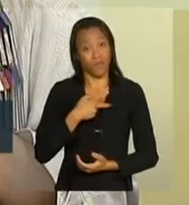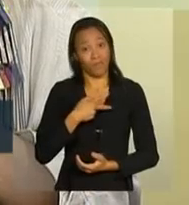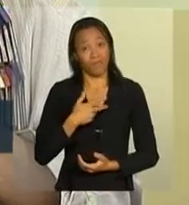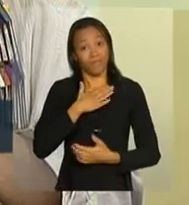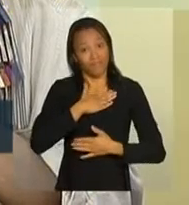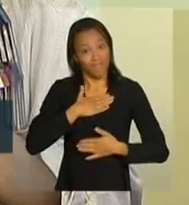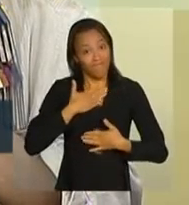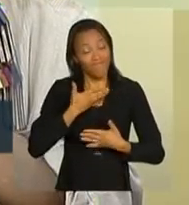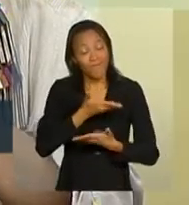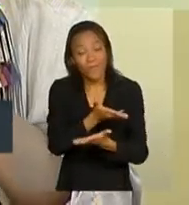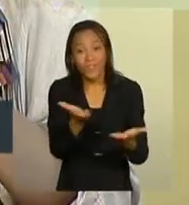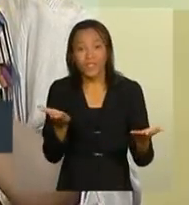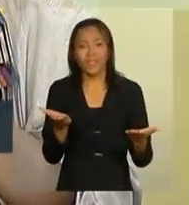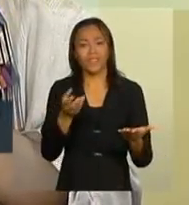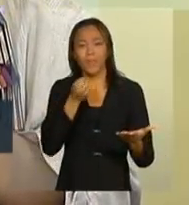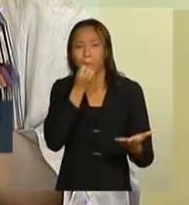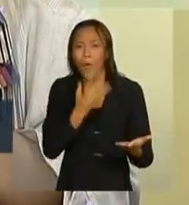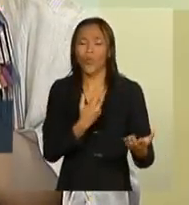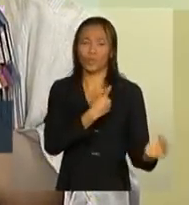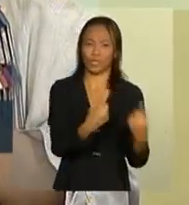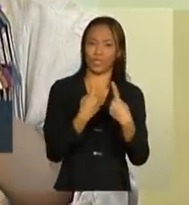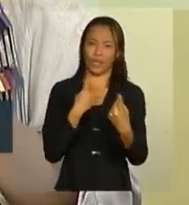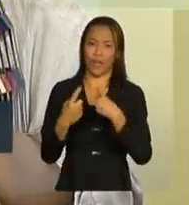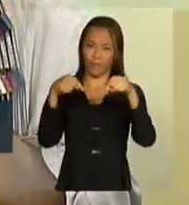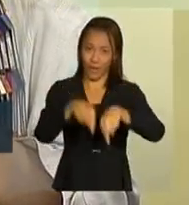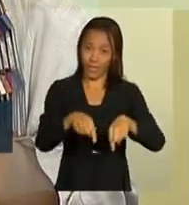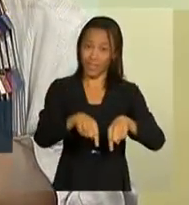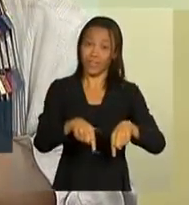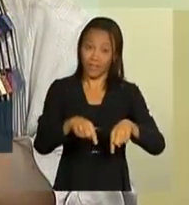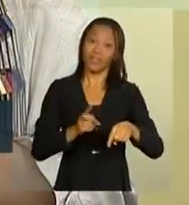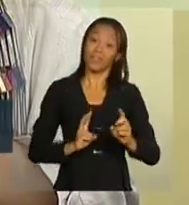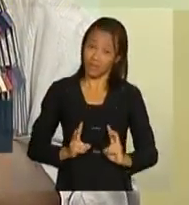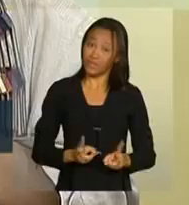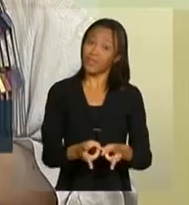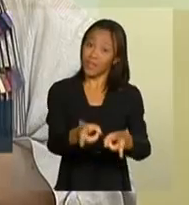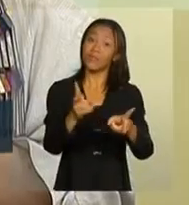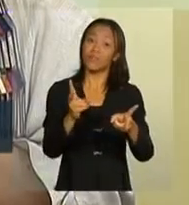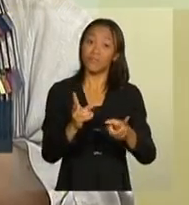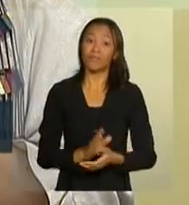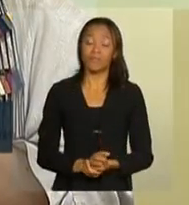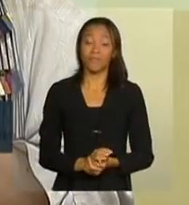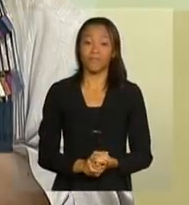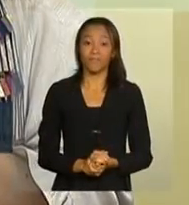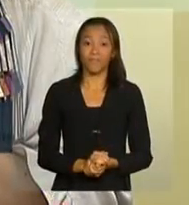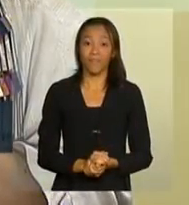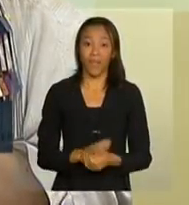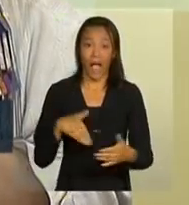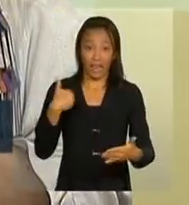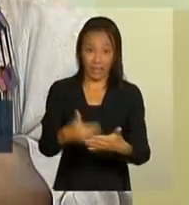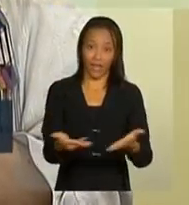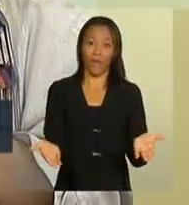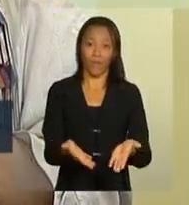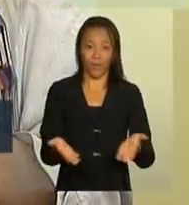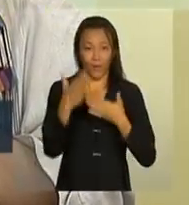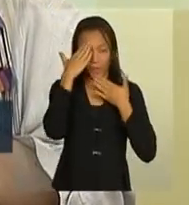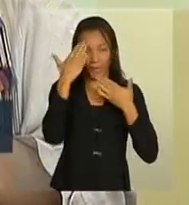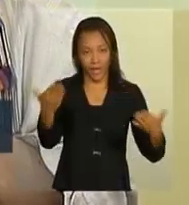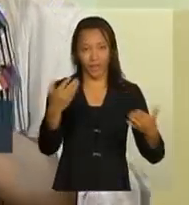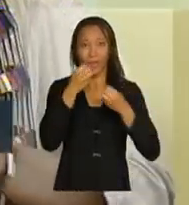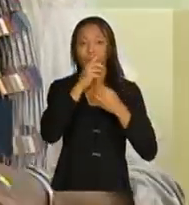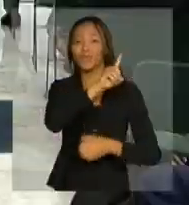um um diálogo proveitoso como ele vem sendo como ele vem sendo até o momento. Muito